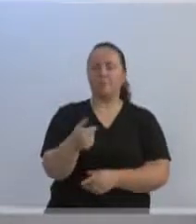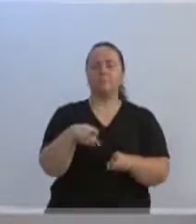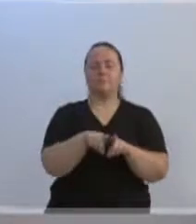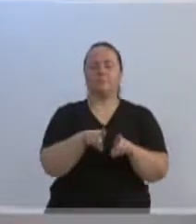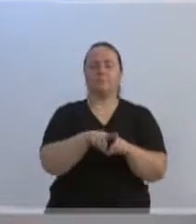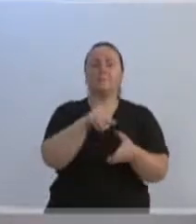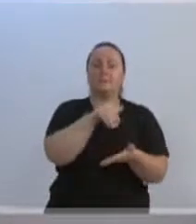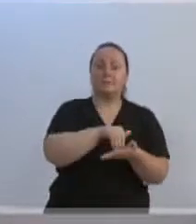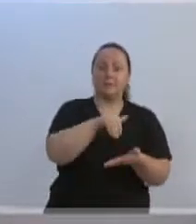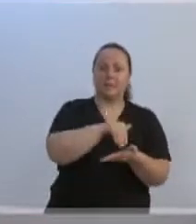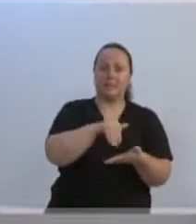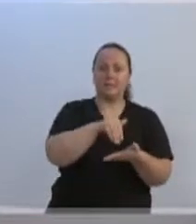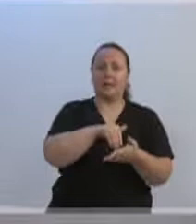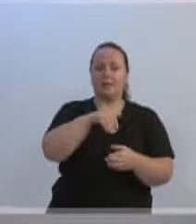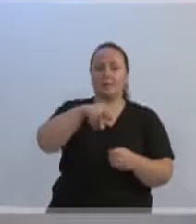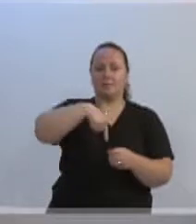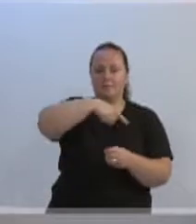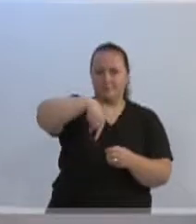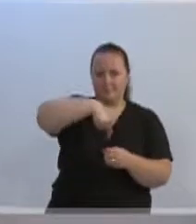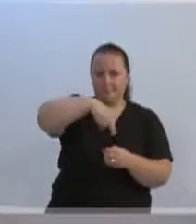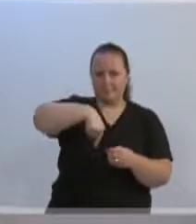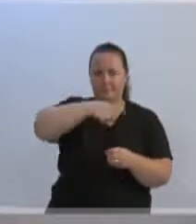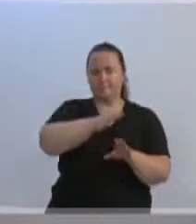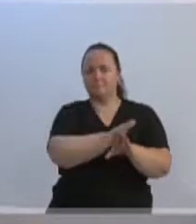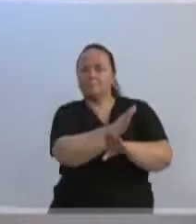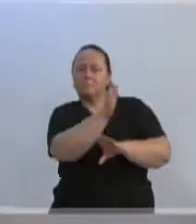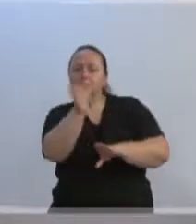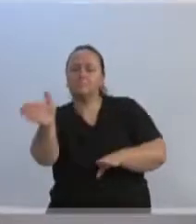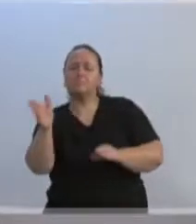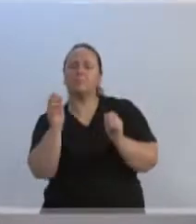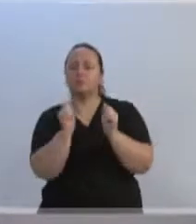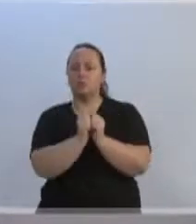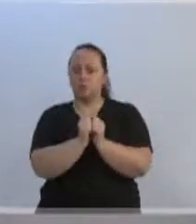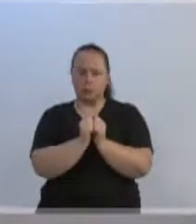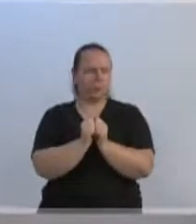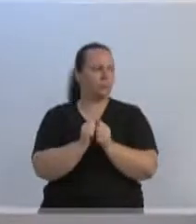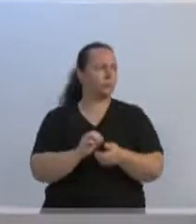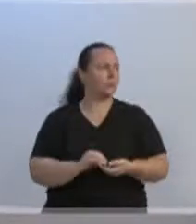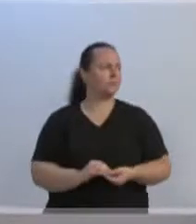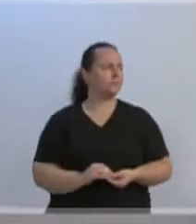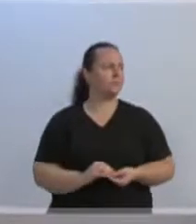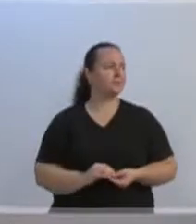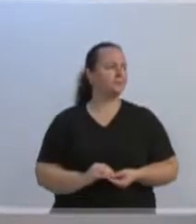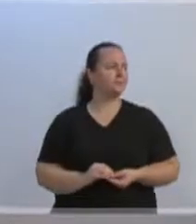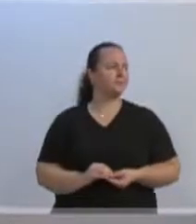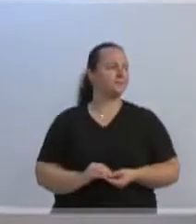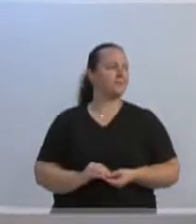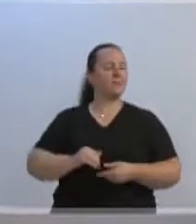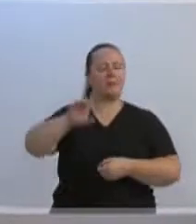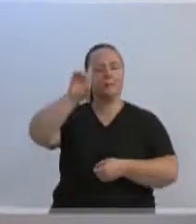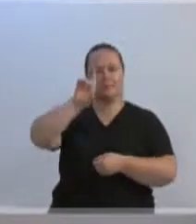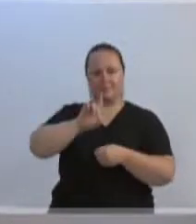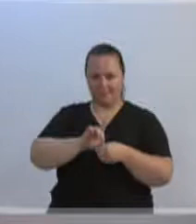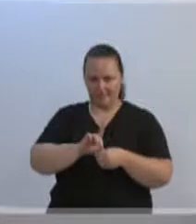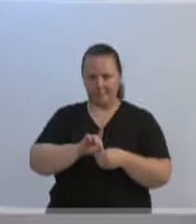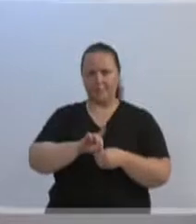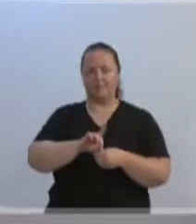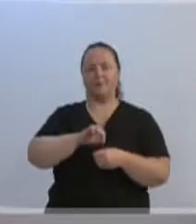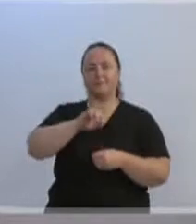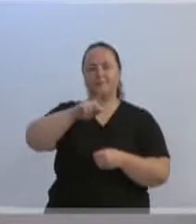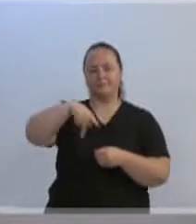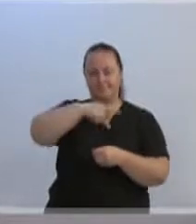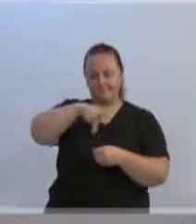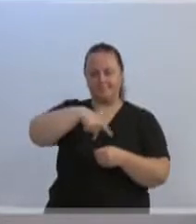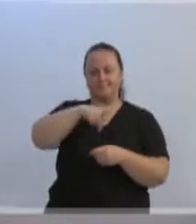de planejamento senhorio batman foi lá comigo junto com o vereador o melhor com o diretor de planejamento o julian